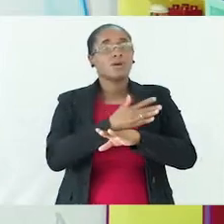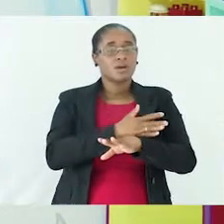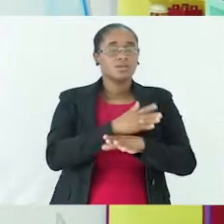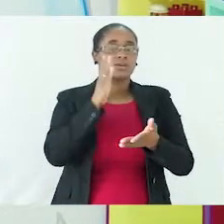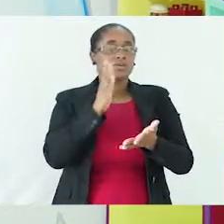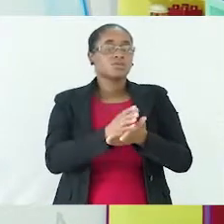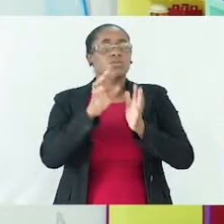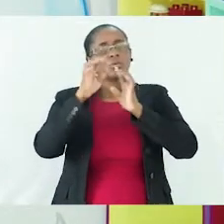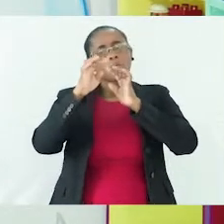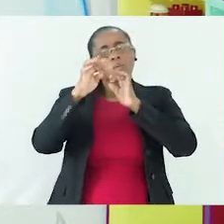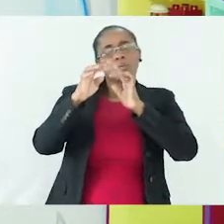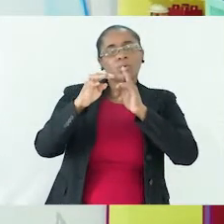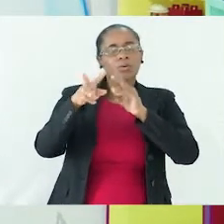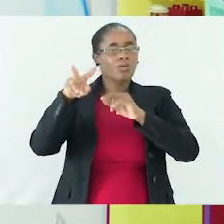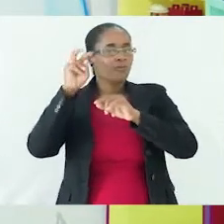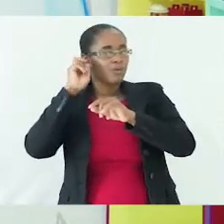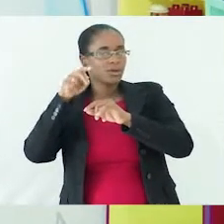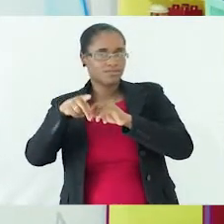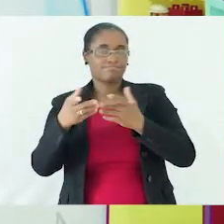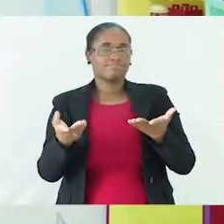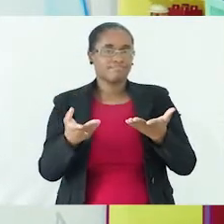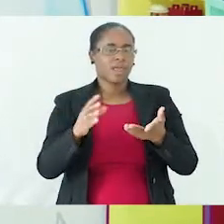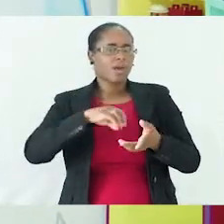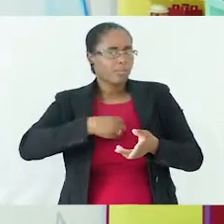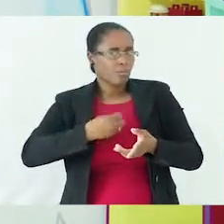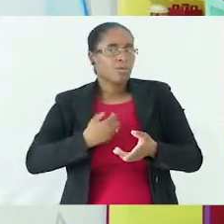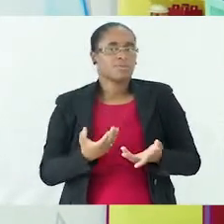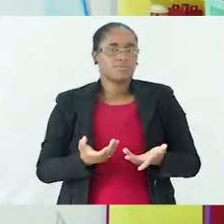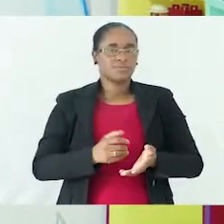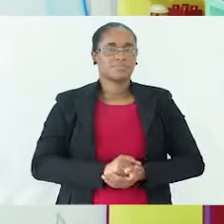pegar e tocar, ouvia-se isso. E era preocupante.